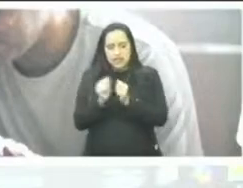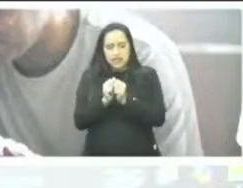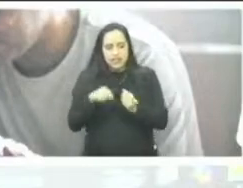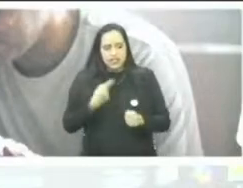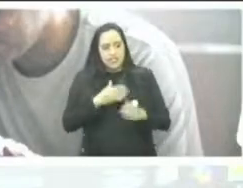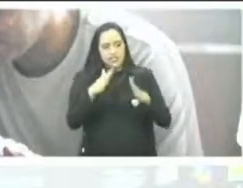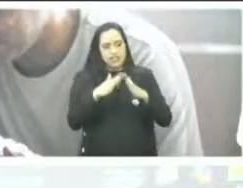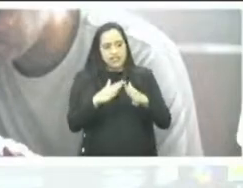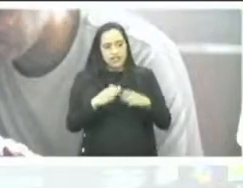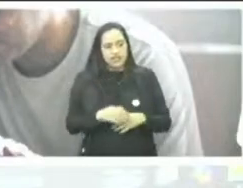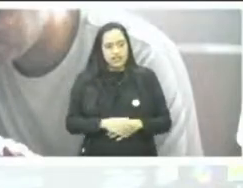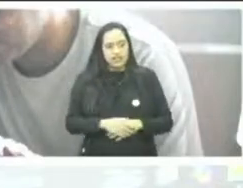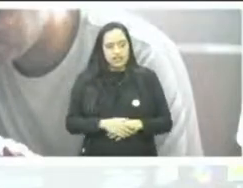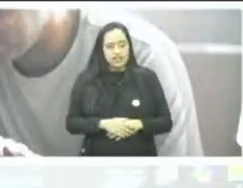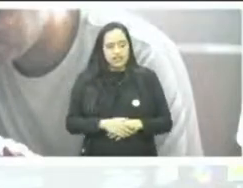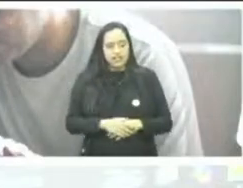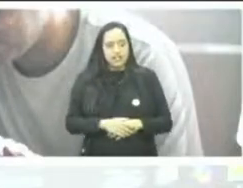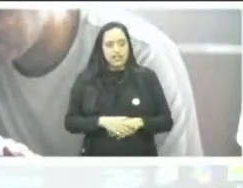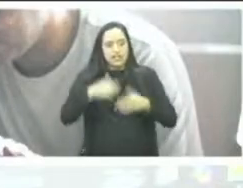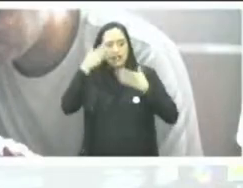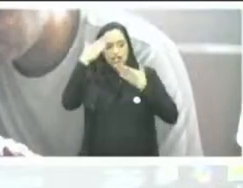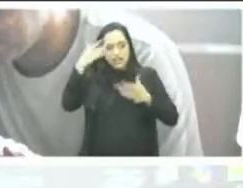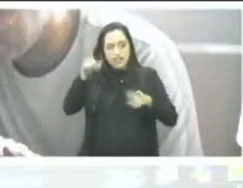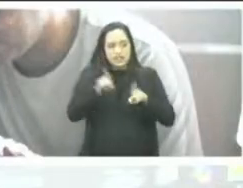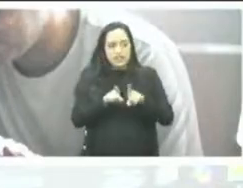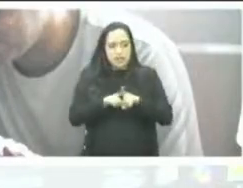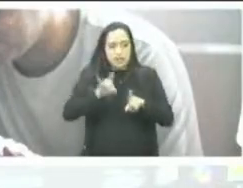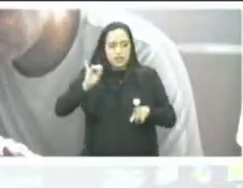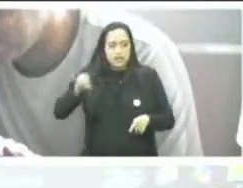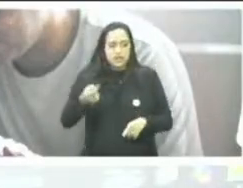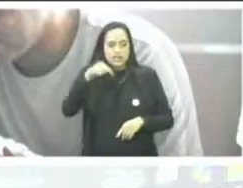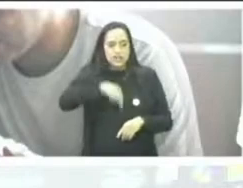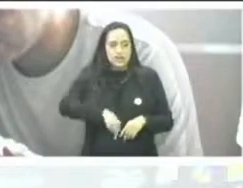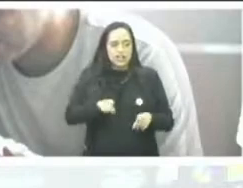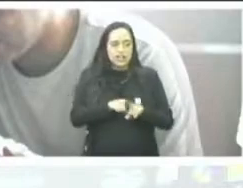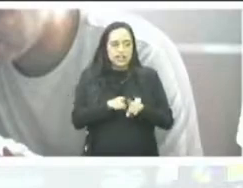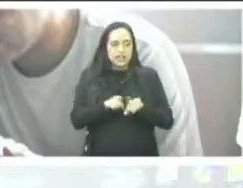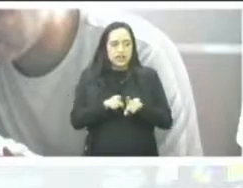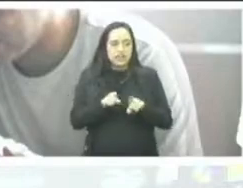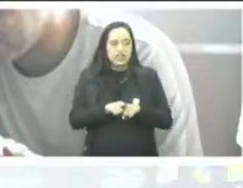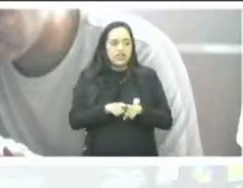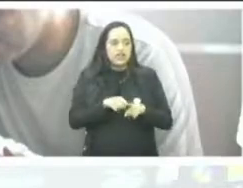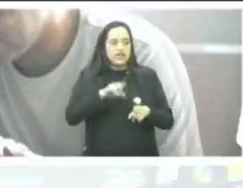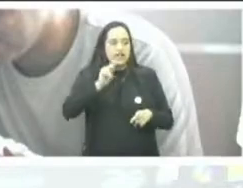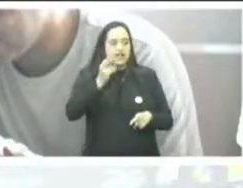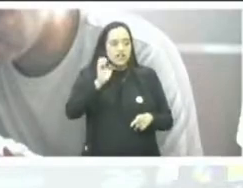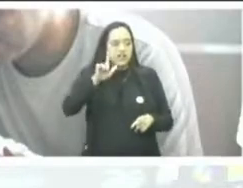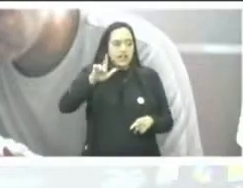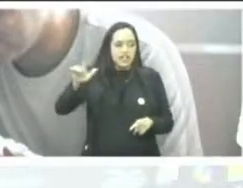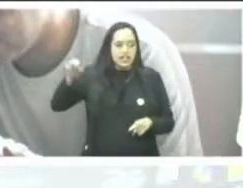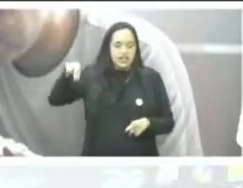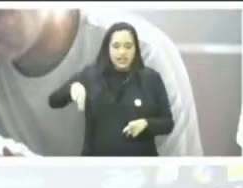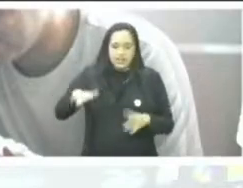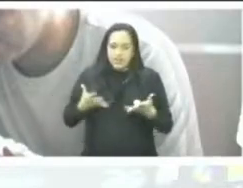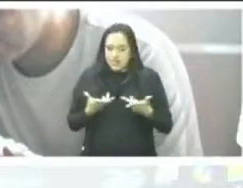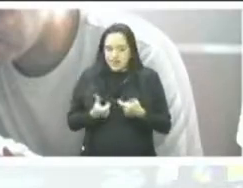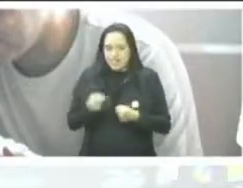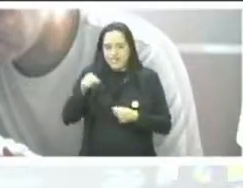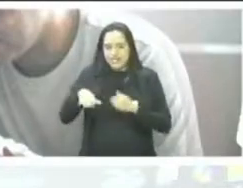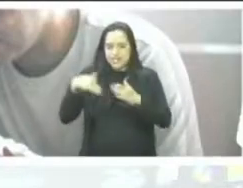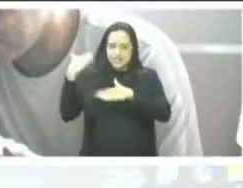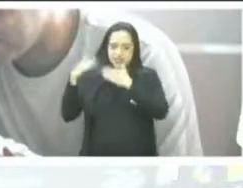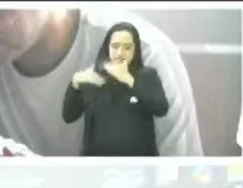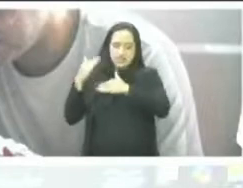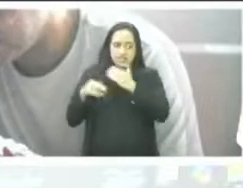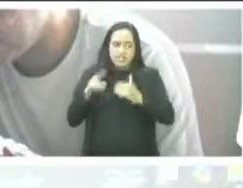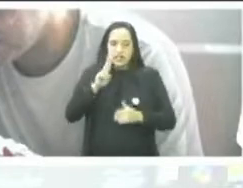Agradeço também, né, a oportunidade de estar aqui, principalmente a Ellen, que foi maravilhosa nesse processo de o